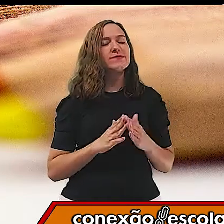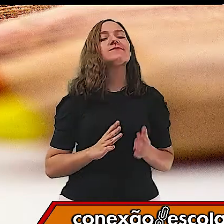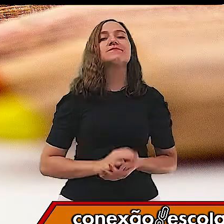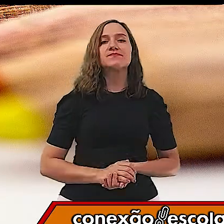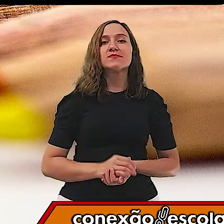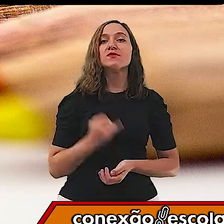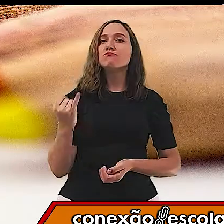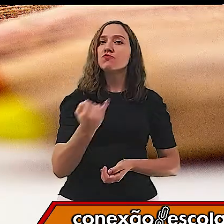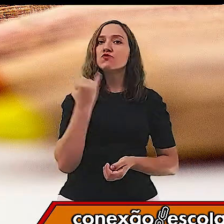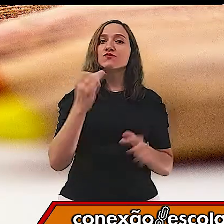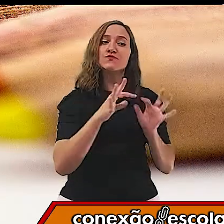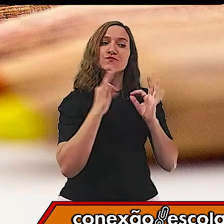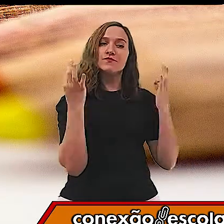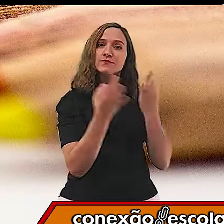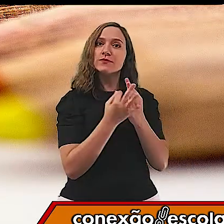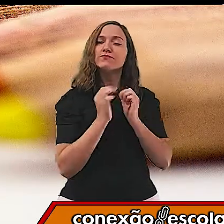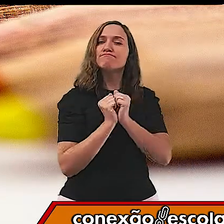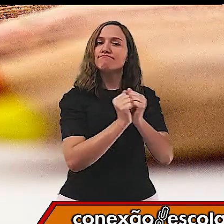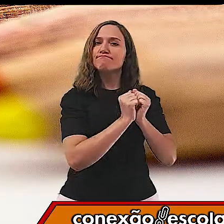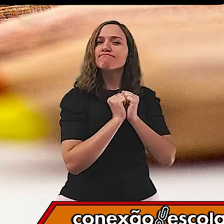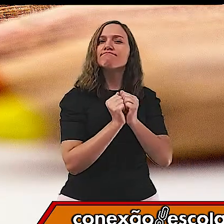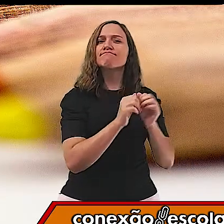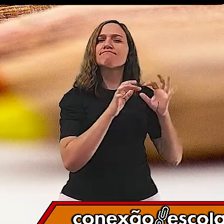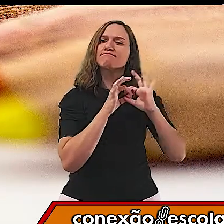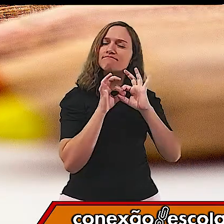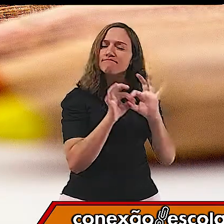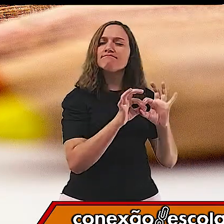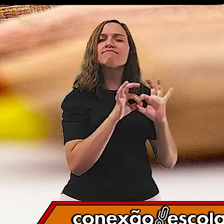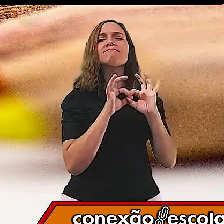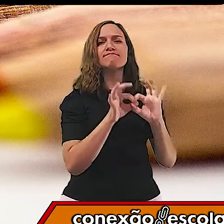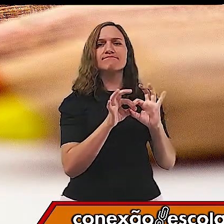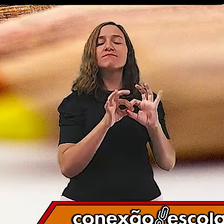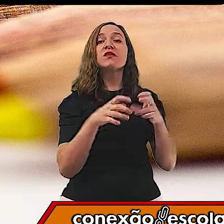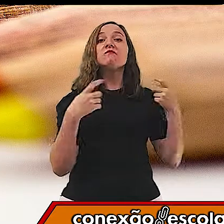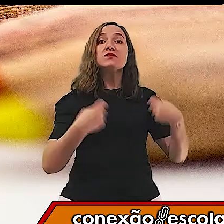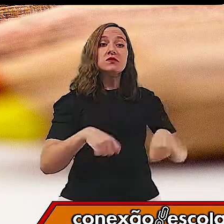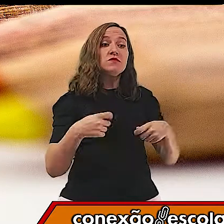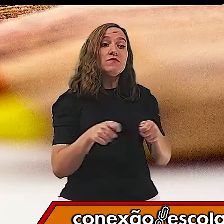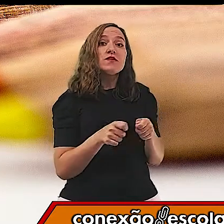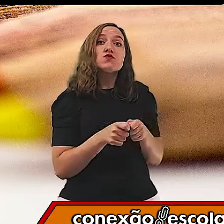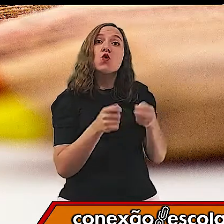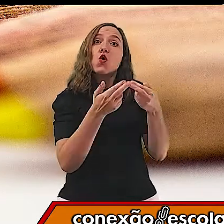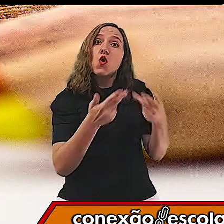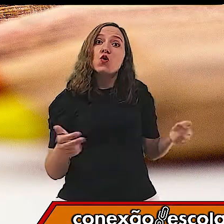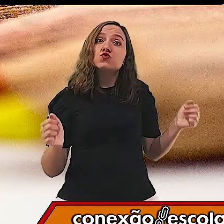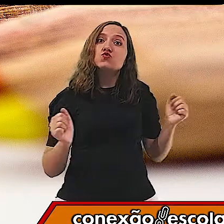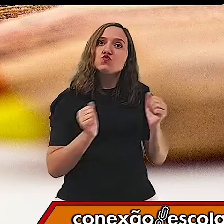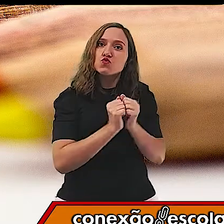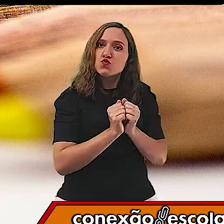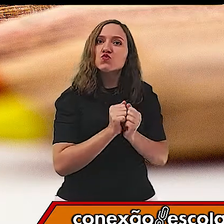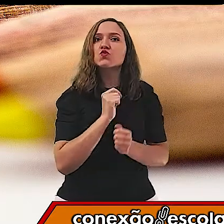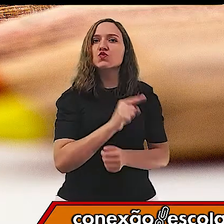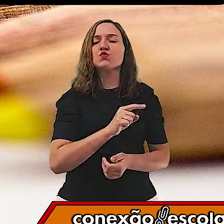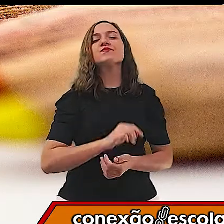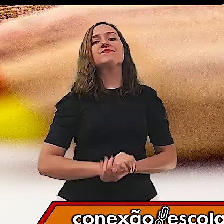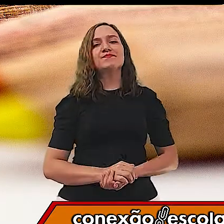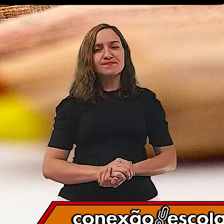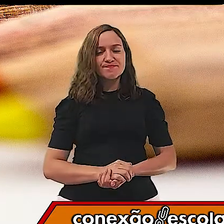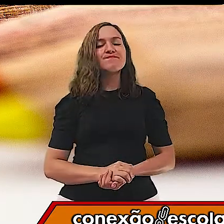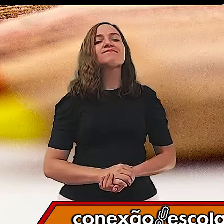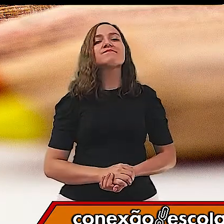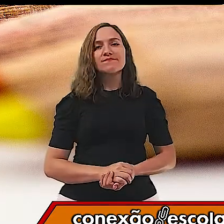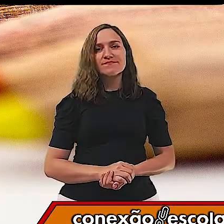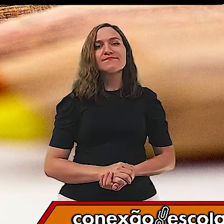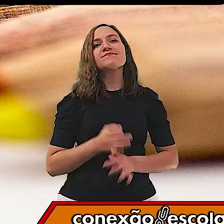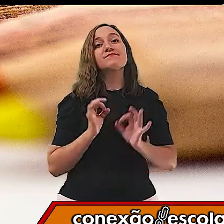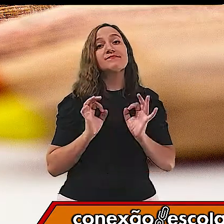a sua família. Mas estar junto é fazer algo junto. Ah, entendi,